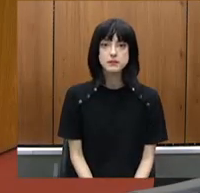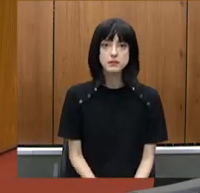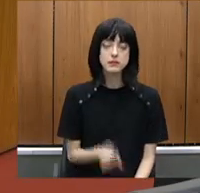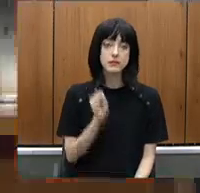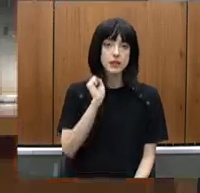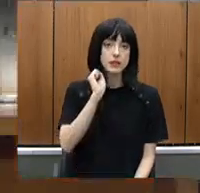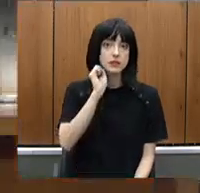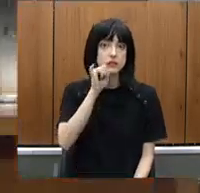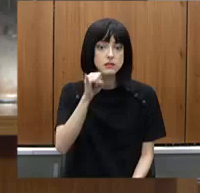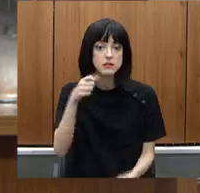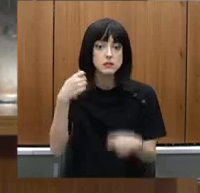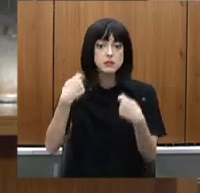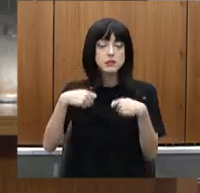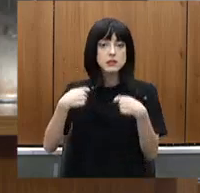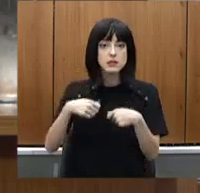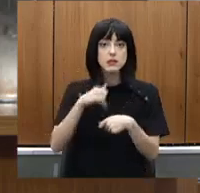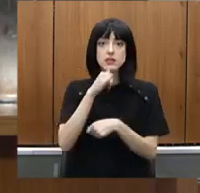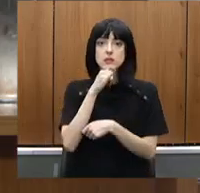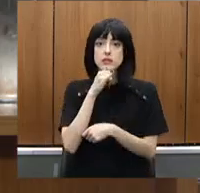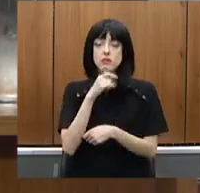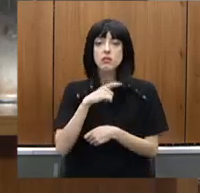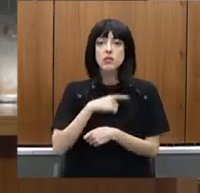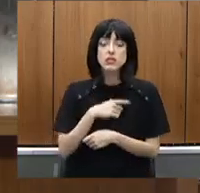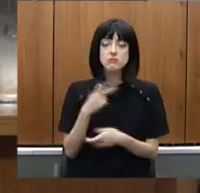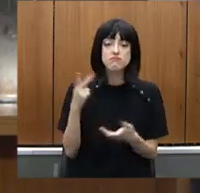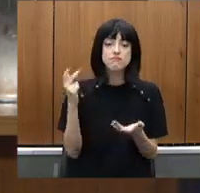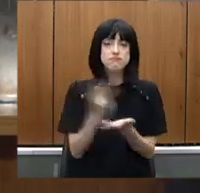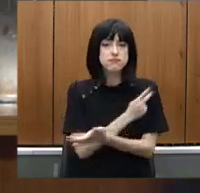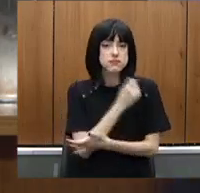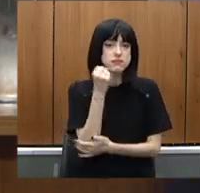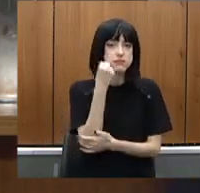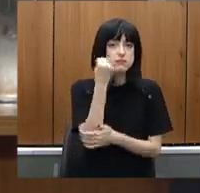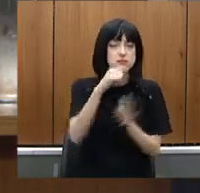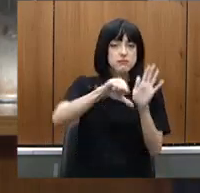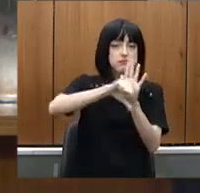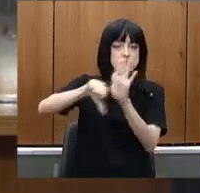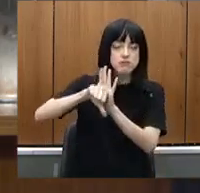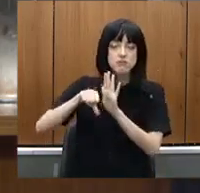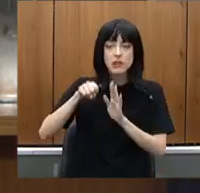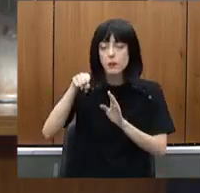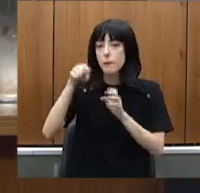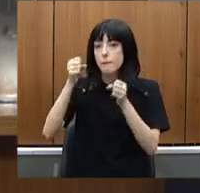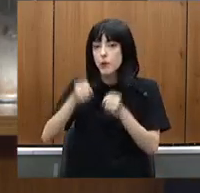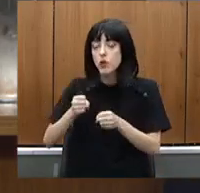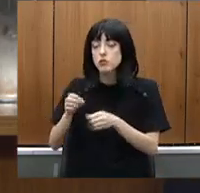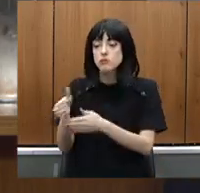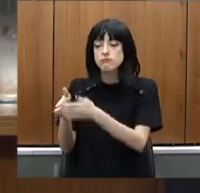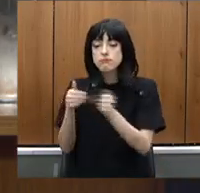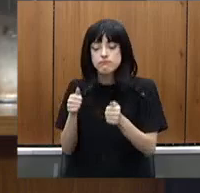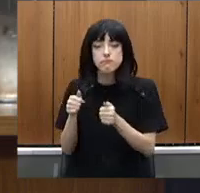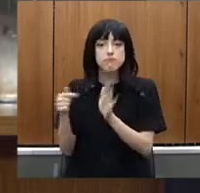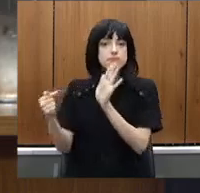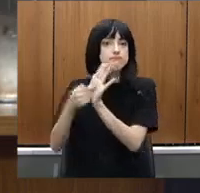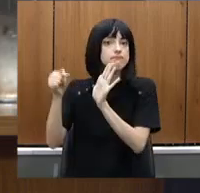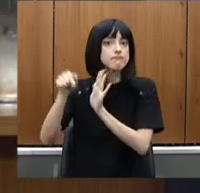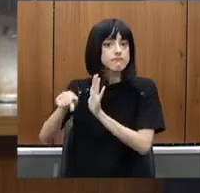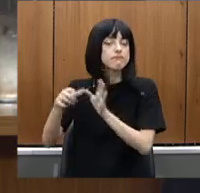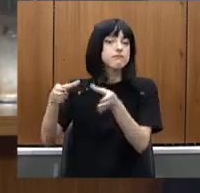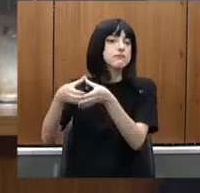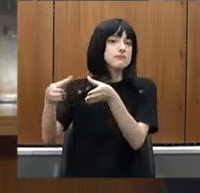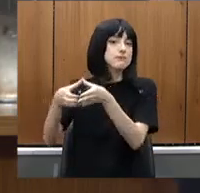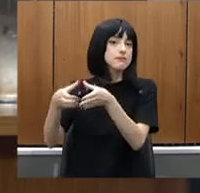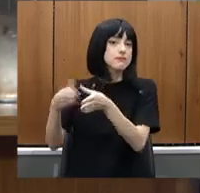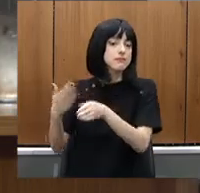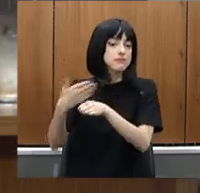tipo de ocorrência e o que nós temos entendido é que isso traz inclusive redução do homicídio traz um um uma atenção especial aos problemas daquele